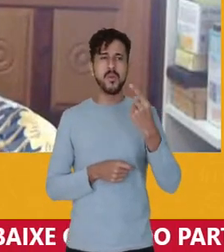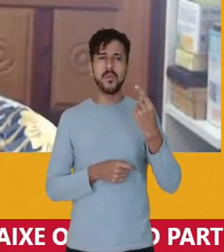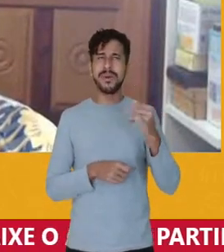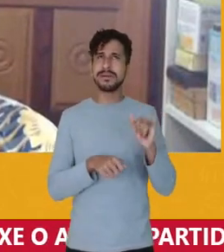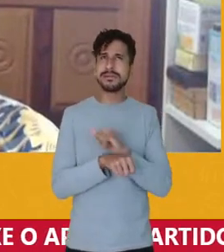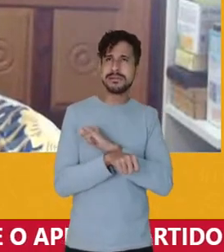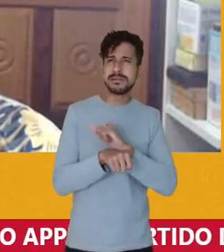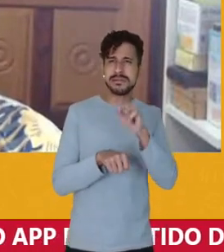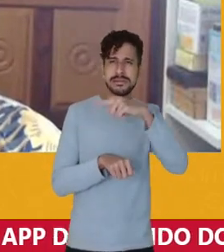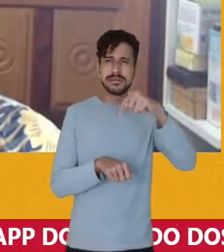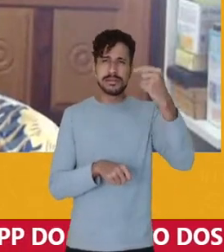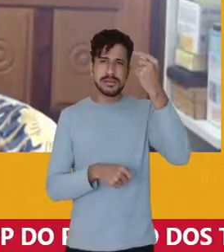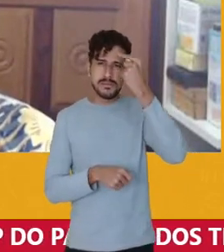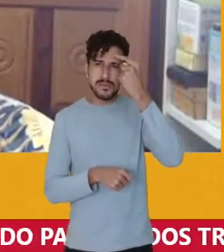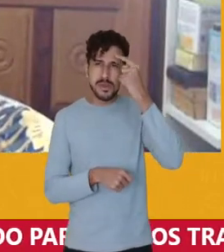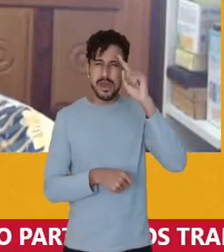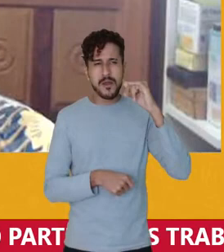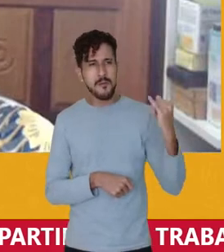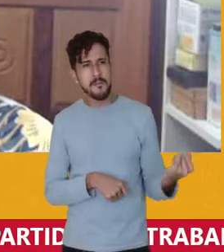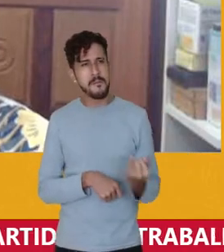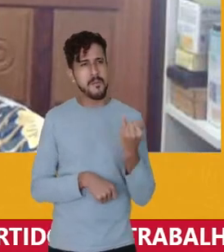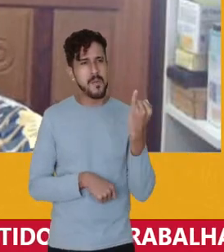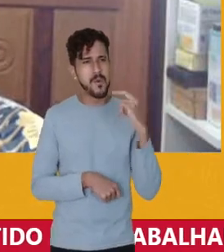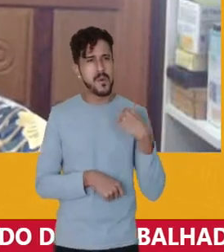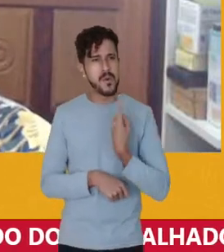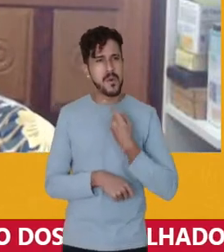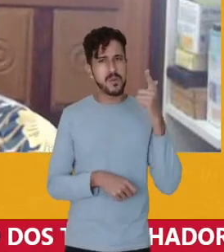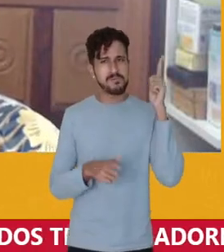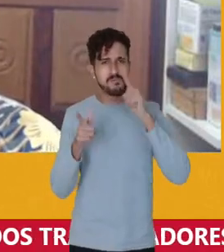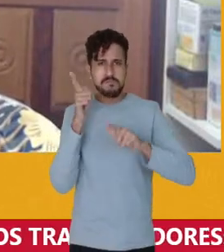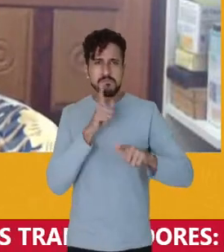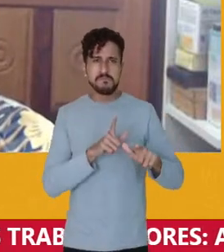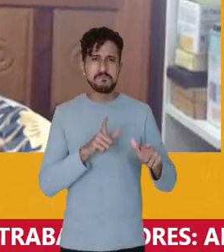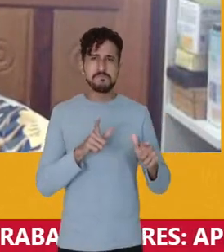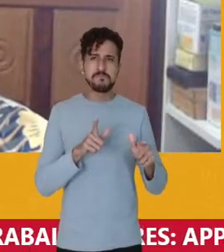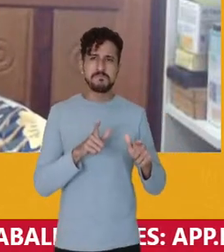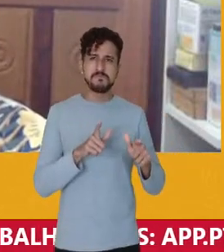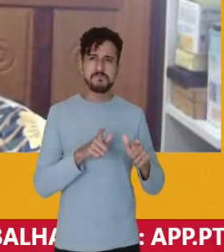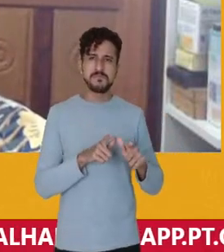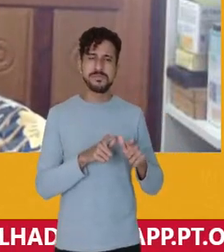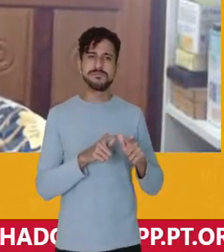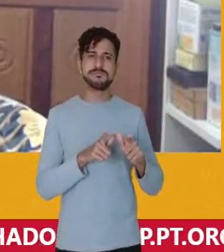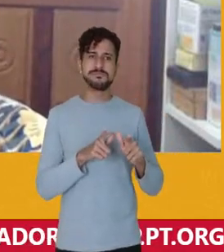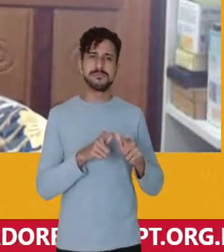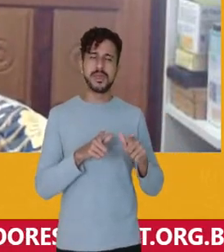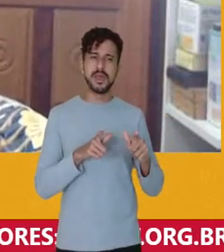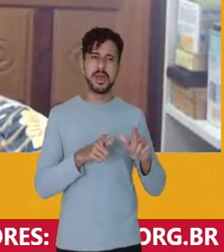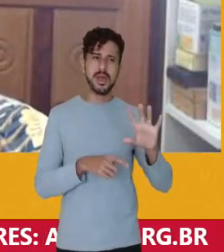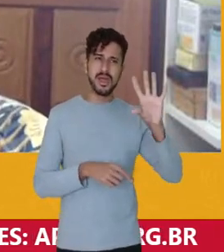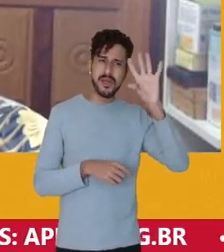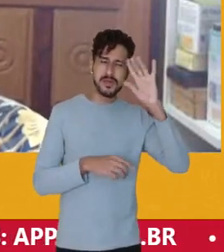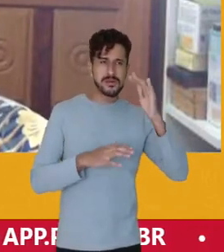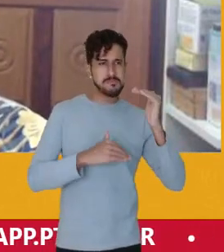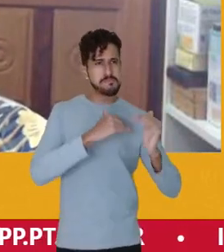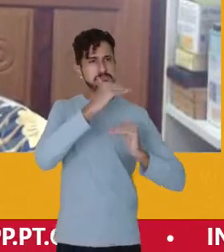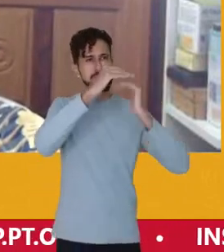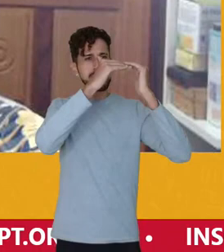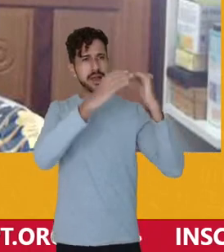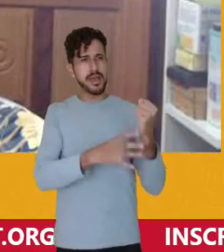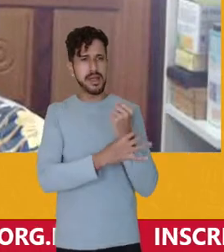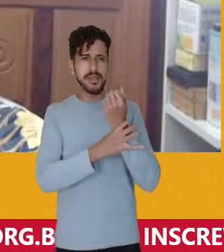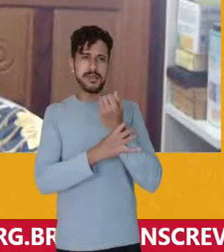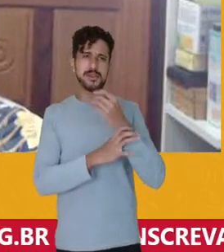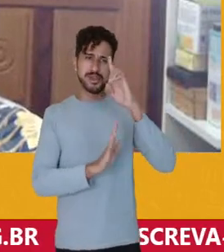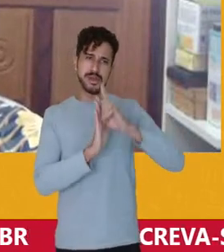vocês acham que é necessária para que a gente possa chegar a esse estado de coisas, avançar na garantia do direito